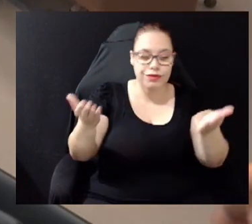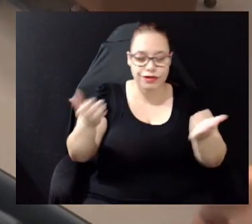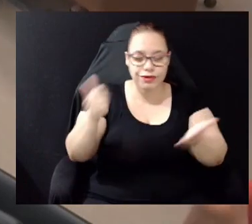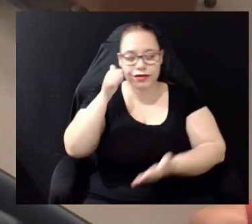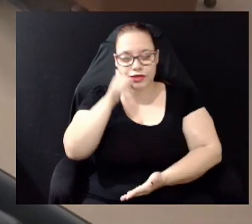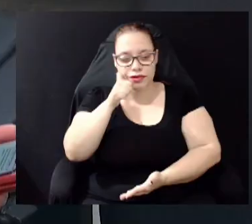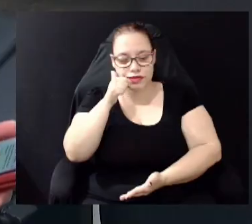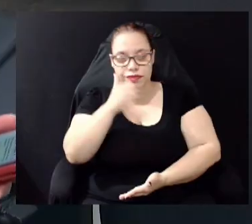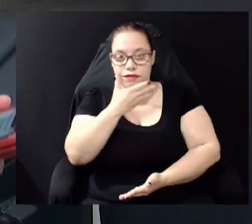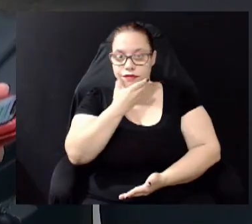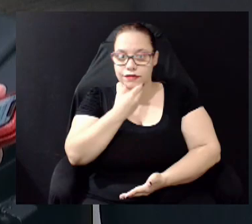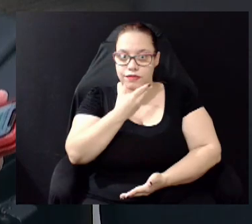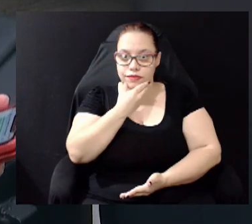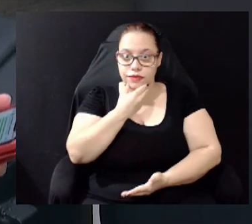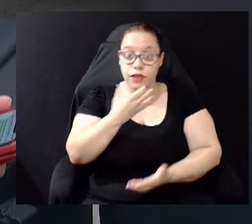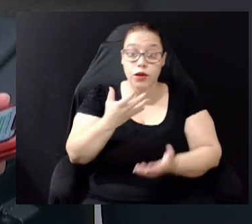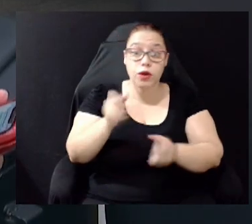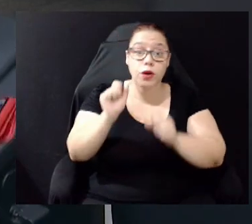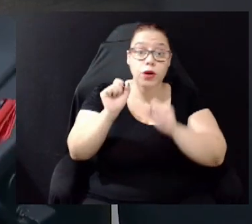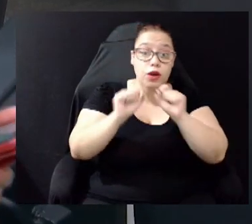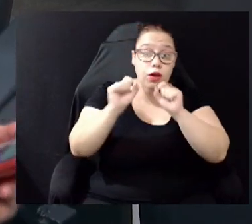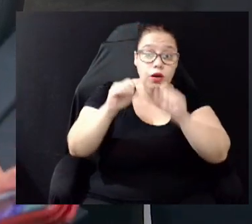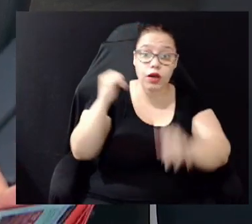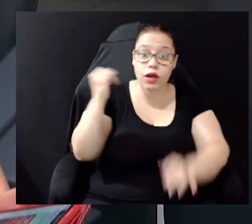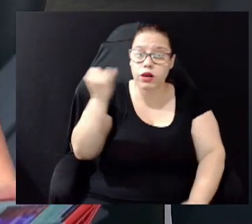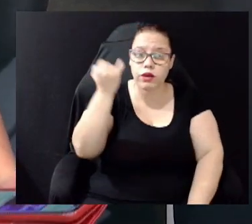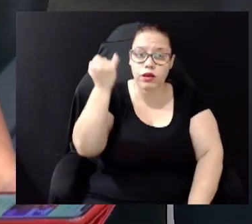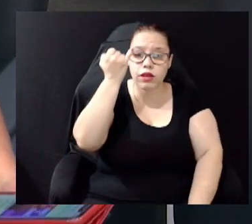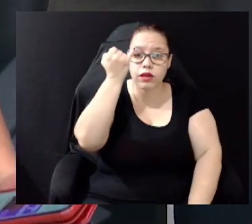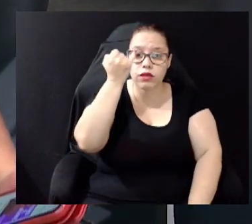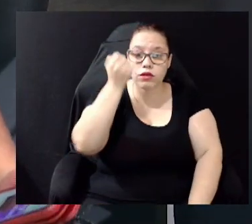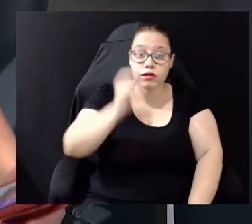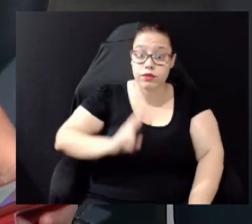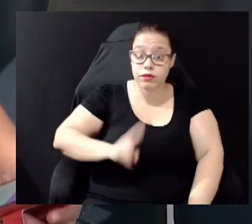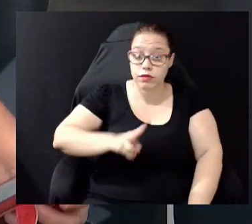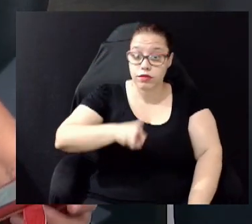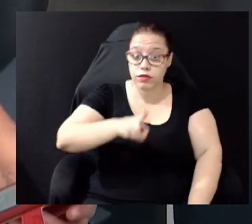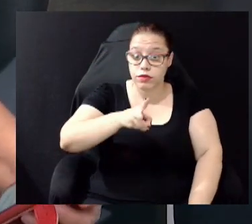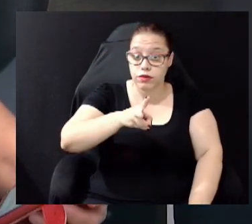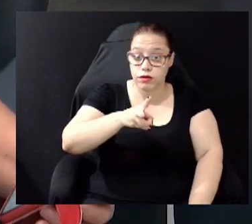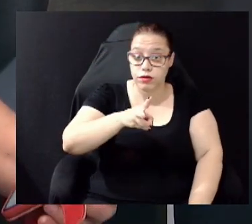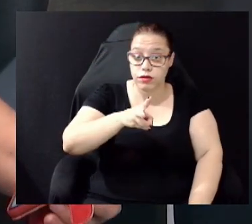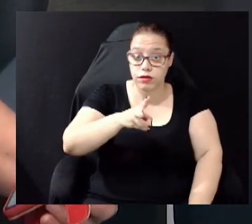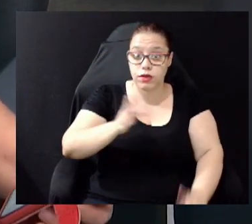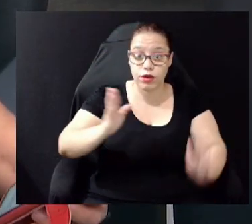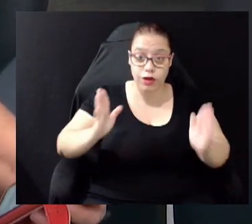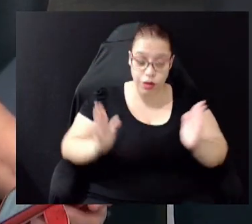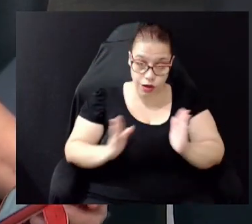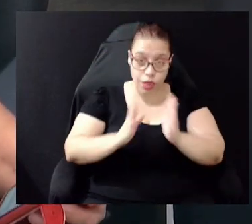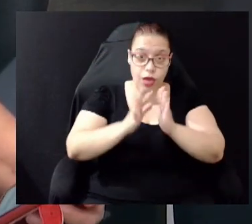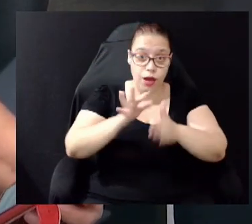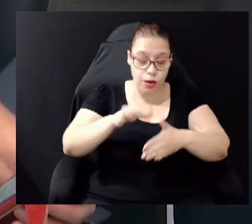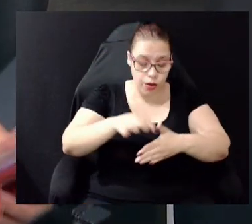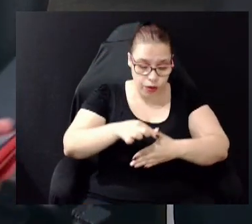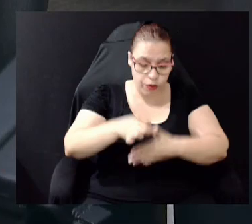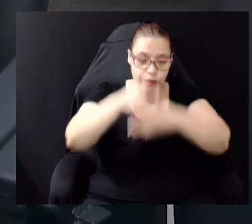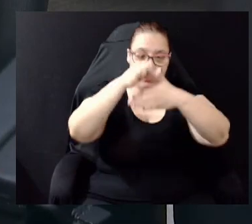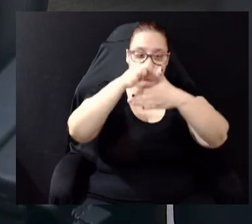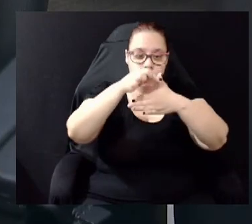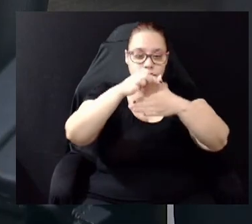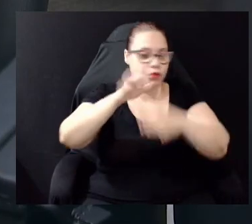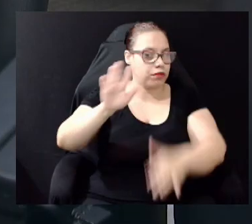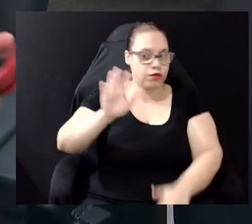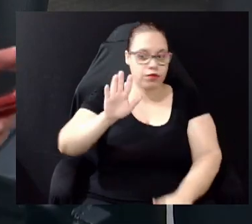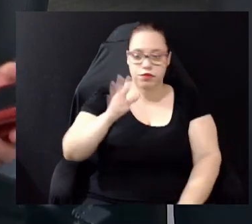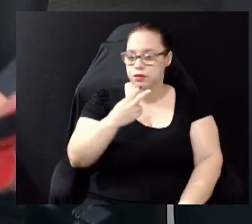O que é mais importante, acho que a gente está sempre numa frente de liderança e não deixar